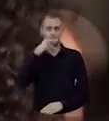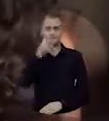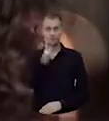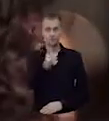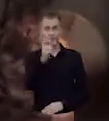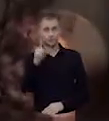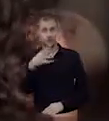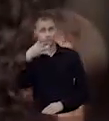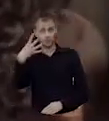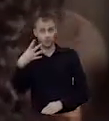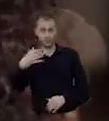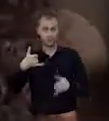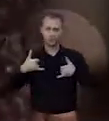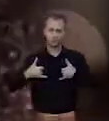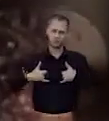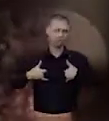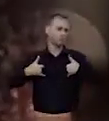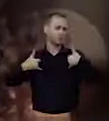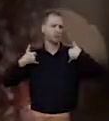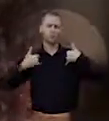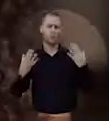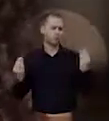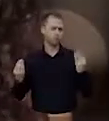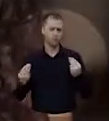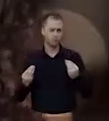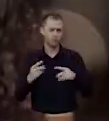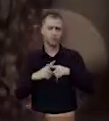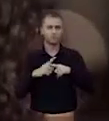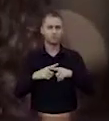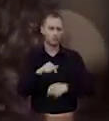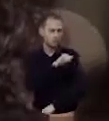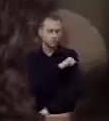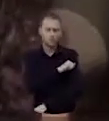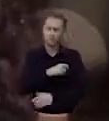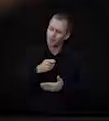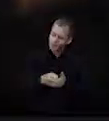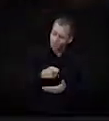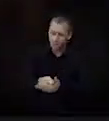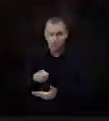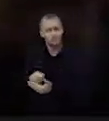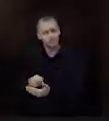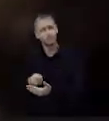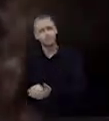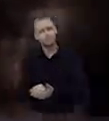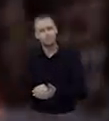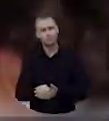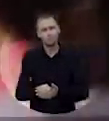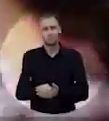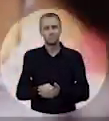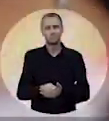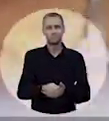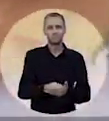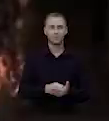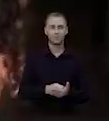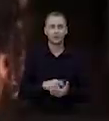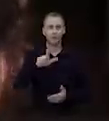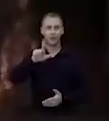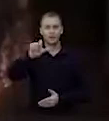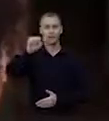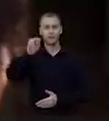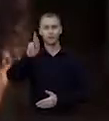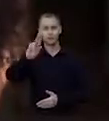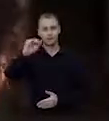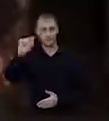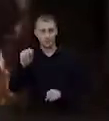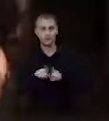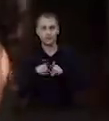assim, é muito grande, porque isso demonstra que todos os alunos se esforçaram muito. A Laura e o seu Altamir